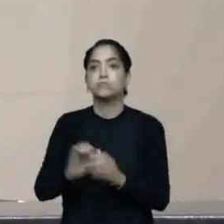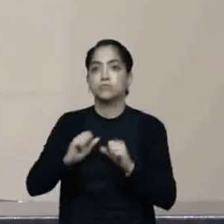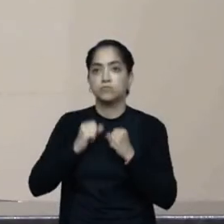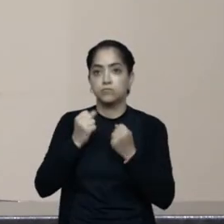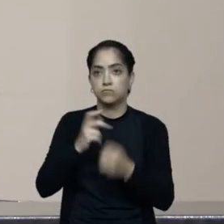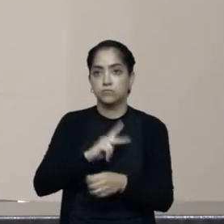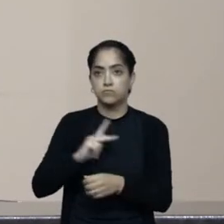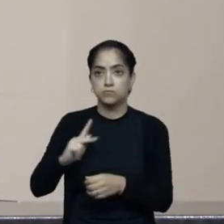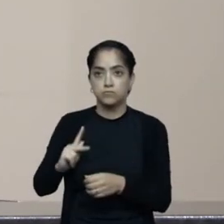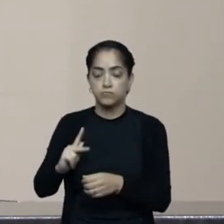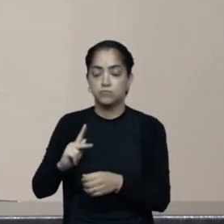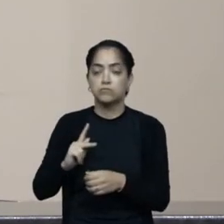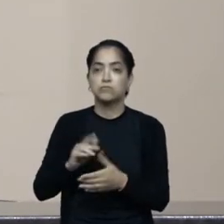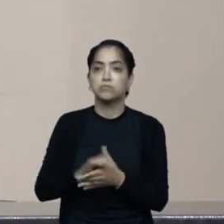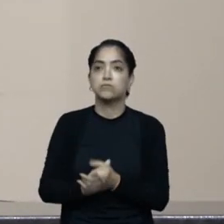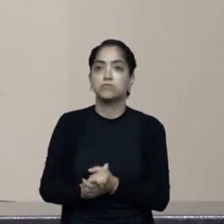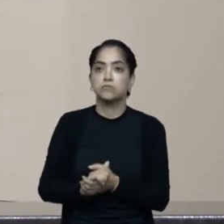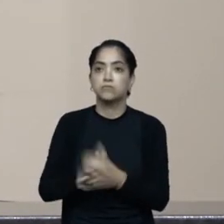discussão.